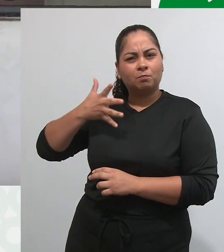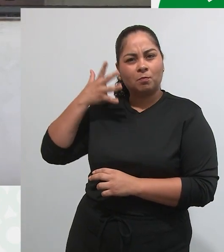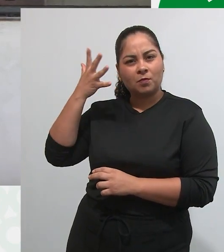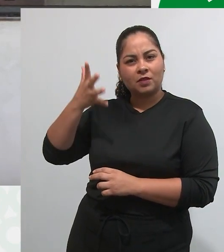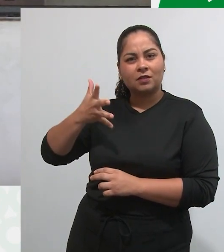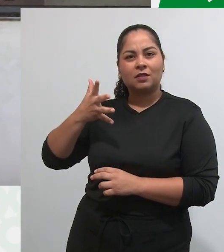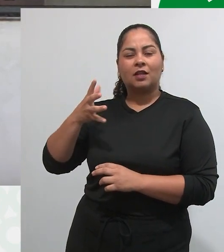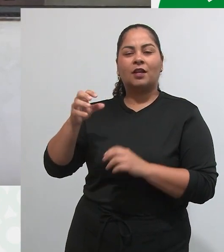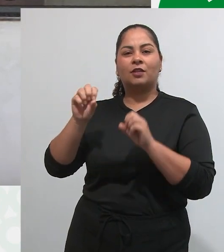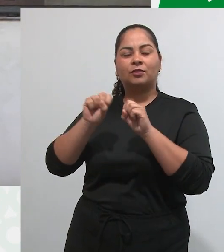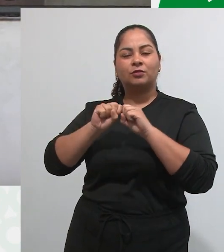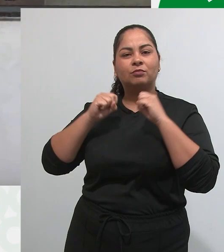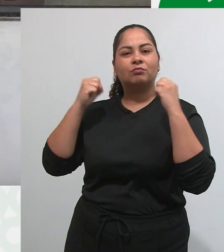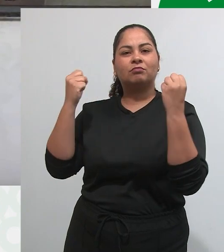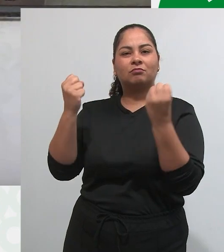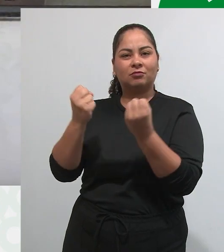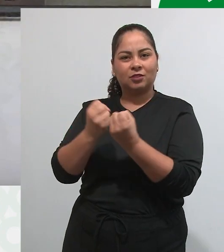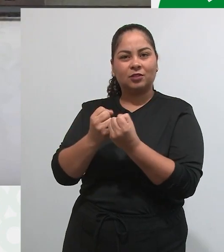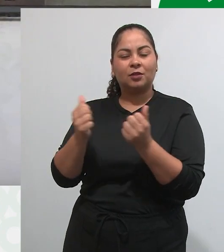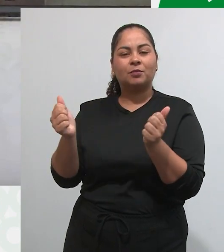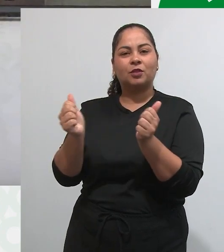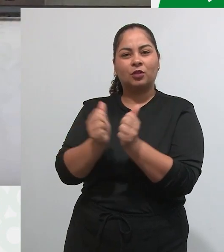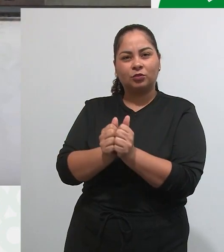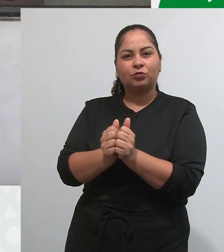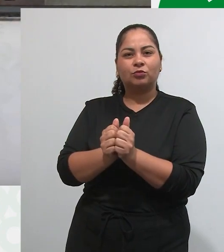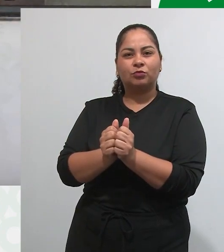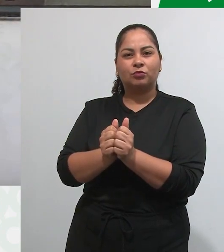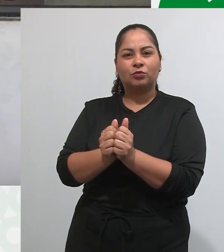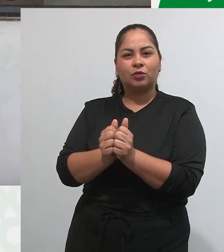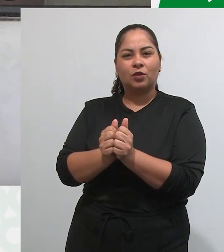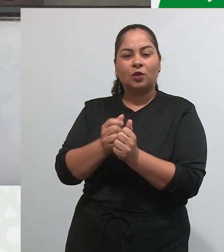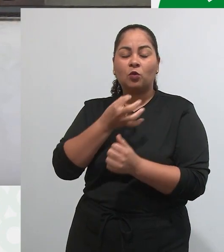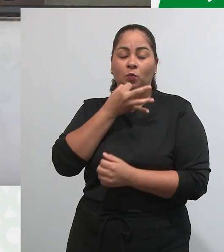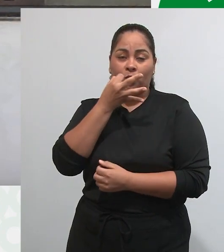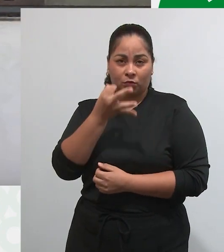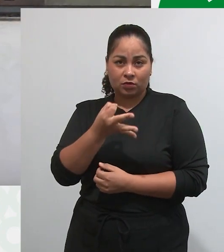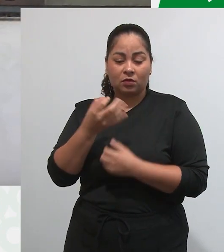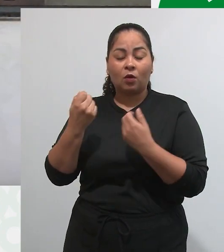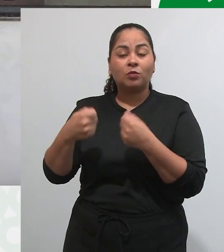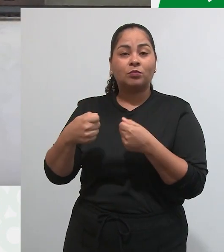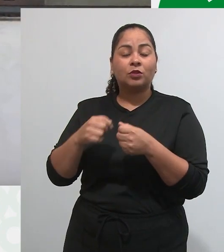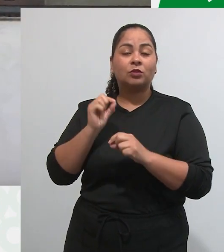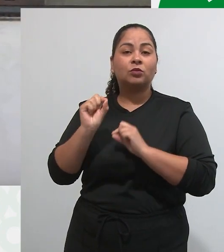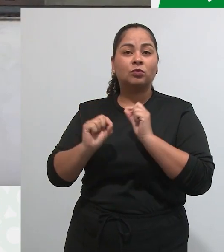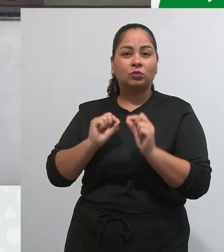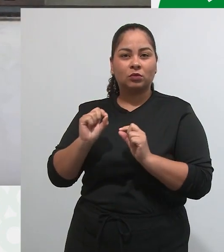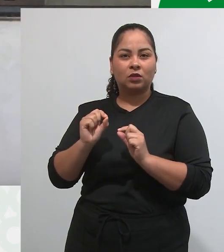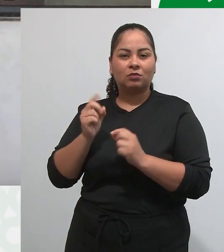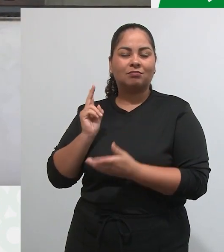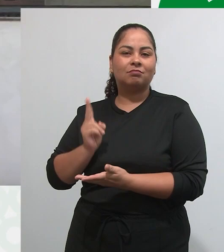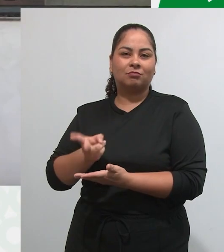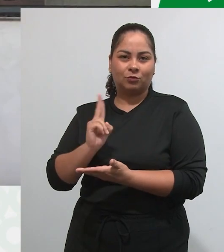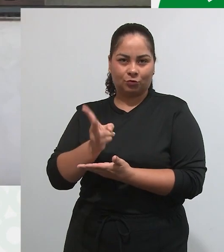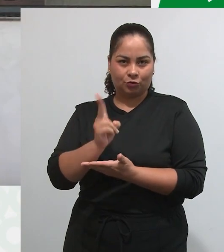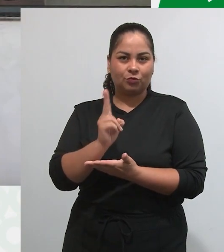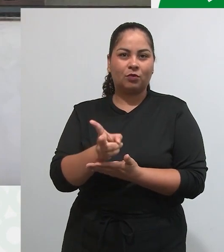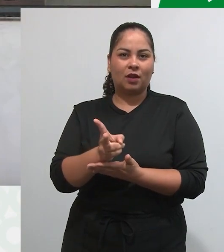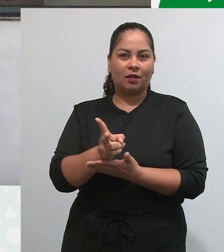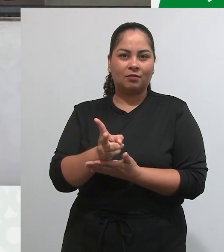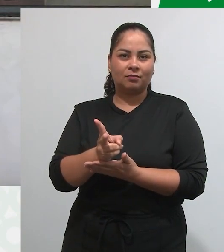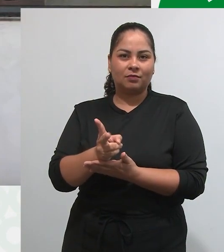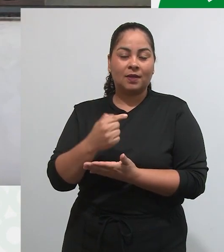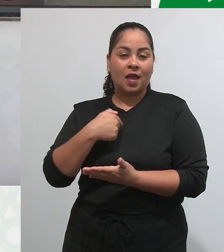palestras, tinha seminário. Eu acho que isso não deve parar, eu acho que isso deve continuar. Porque